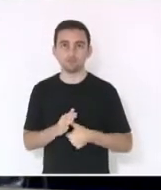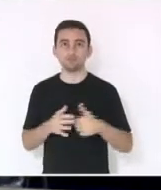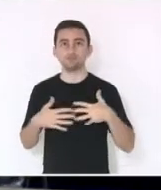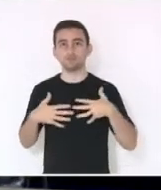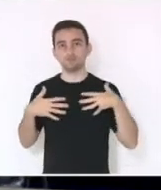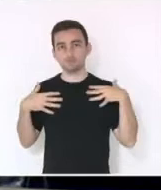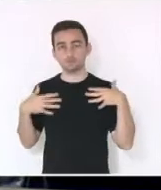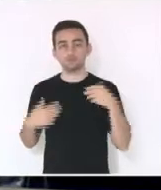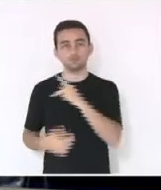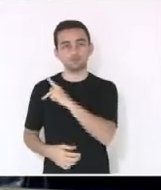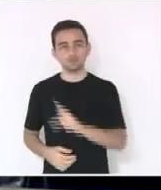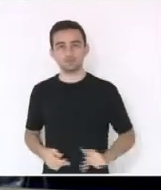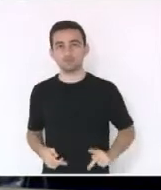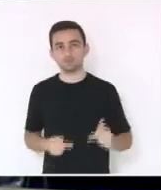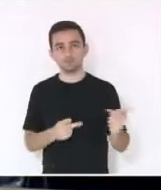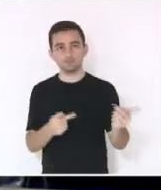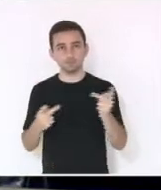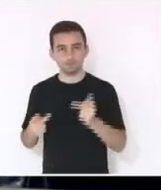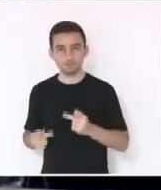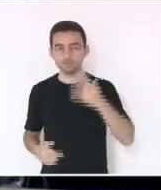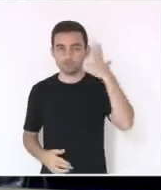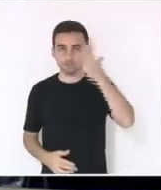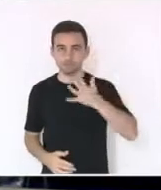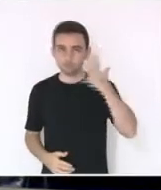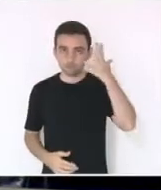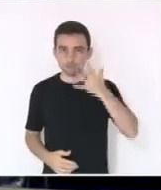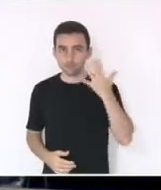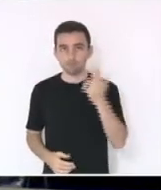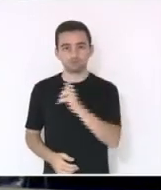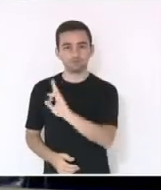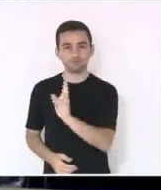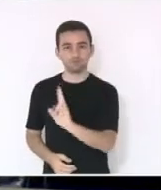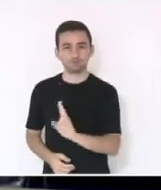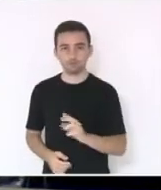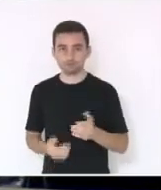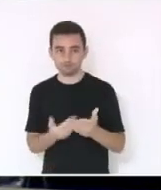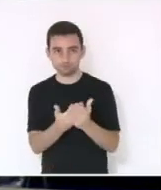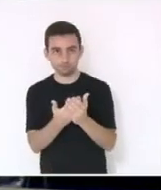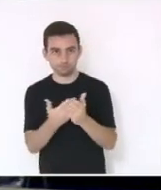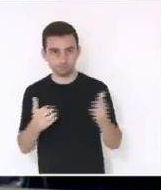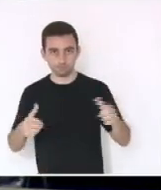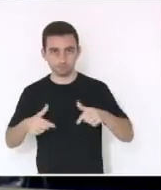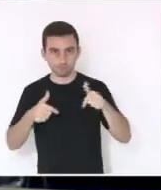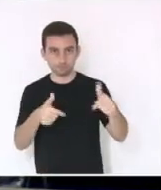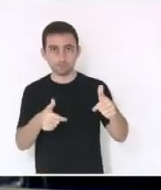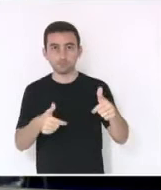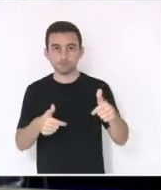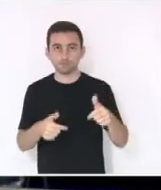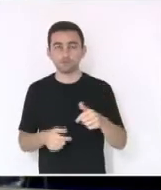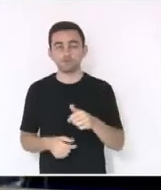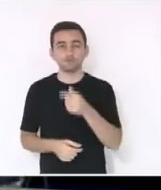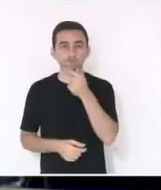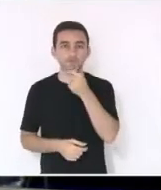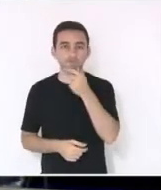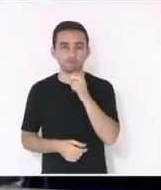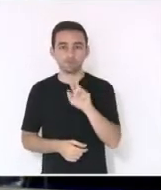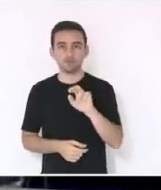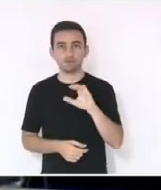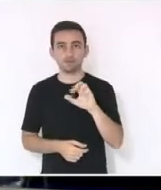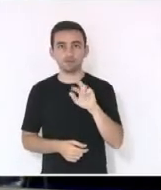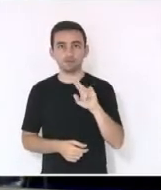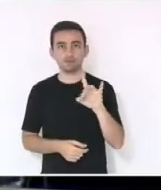para fazerem uso da palavra em nome dos homenageados o senhor Ricardo Camargo Vieira, em nome